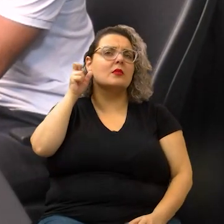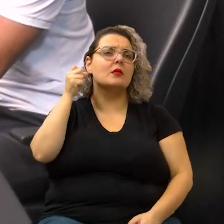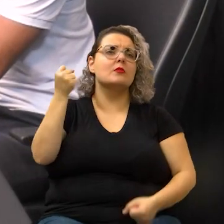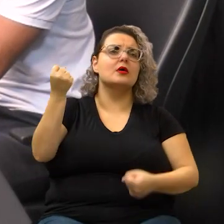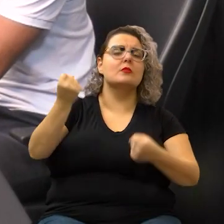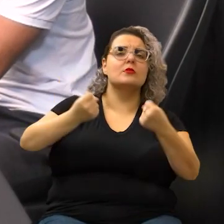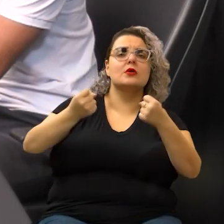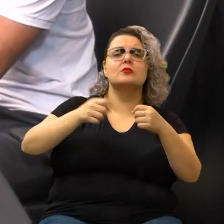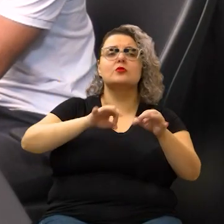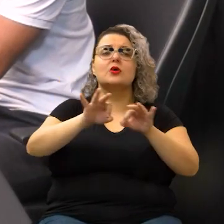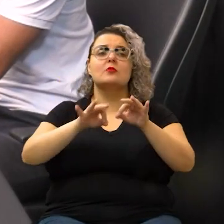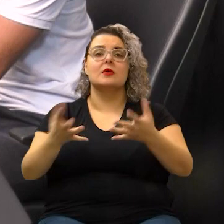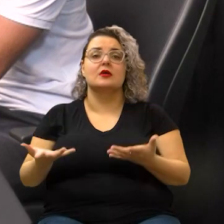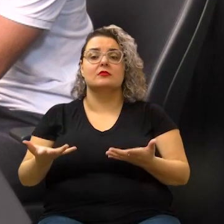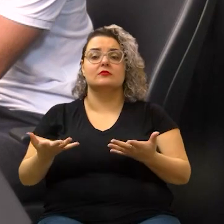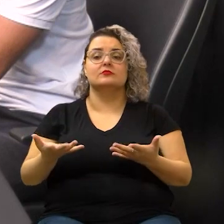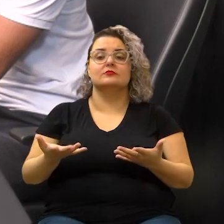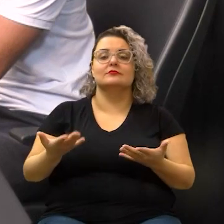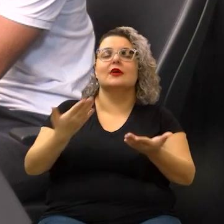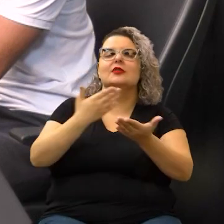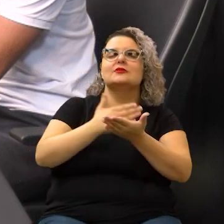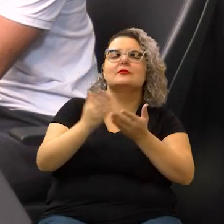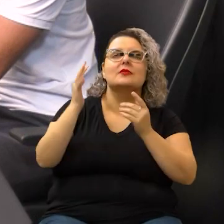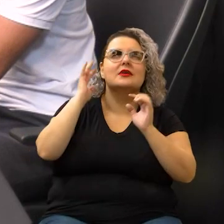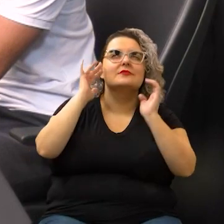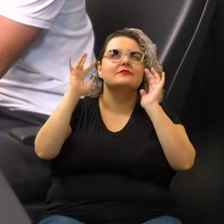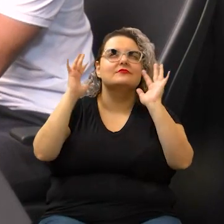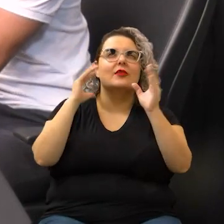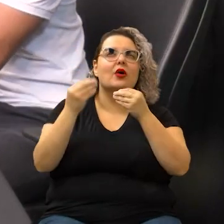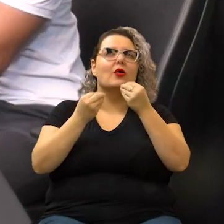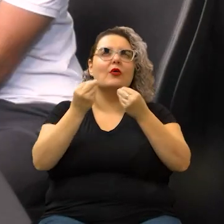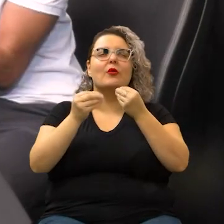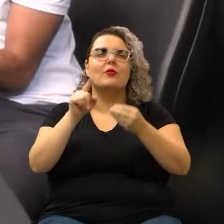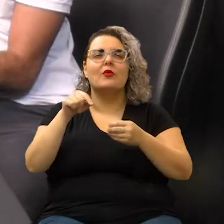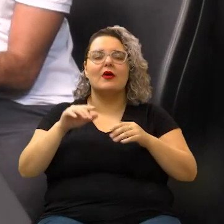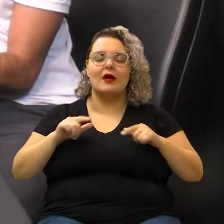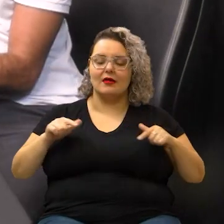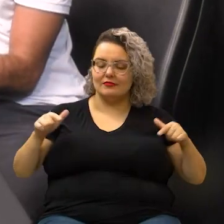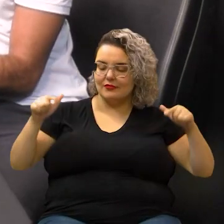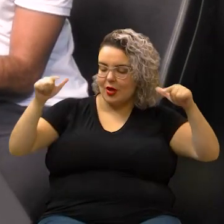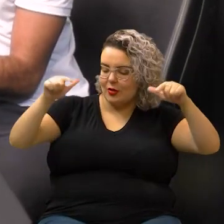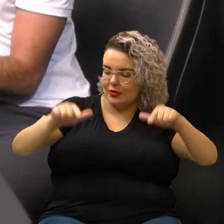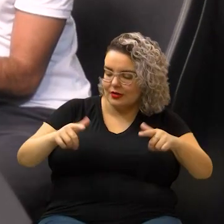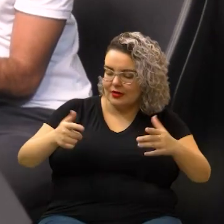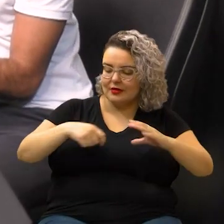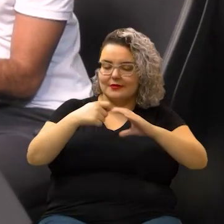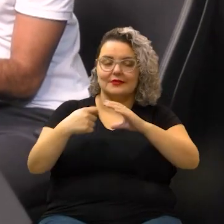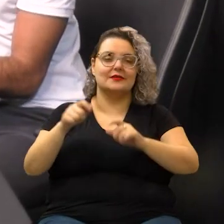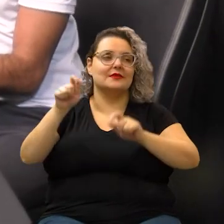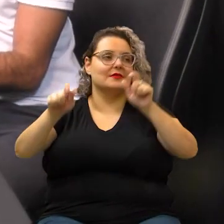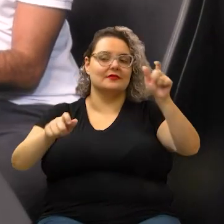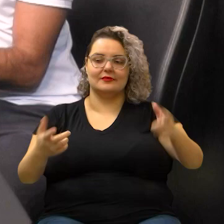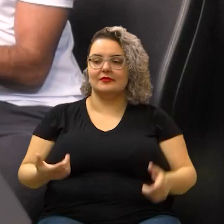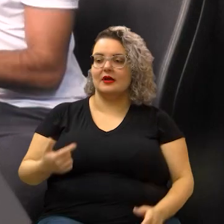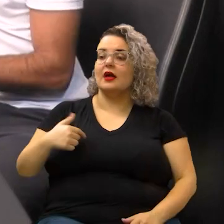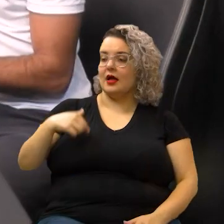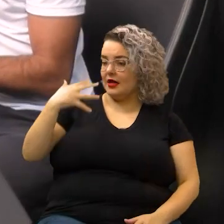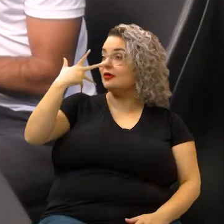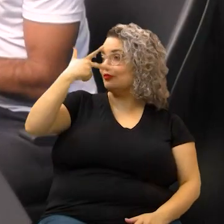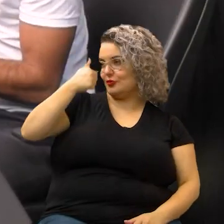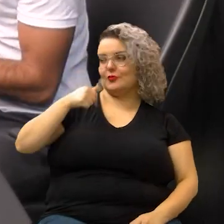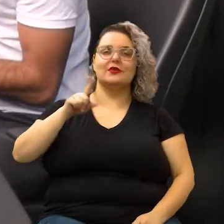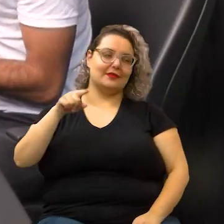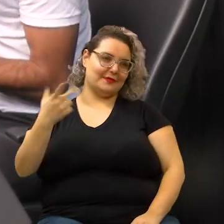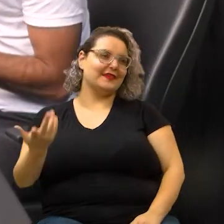carro ouvindo o nosso programa, ele já começa a imaginar como é o cenário, quem são as pessoas que estão aqui. Ah, eu sou bonito